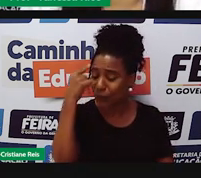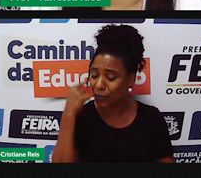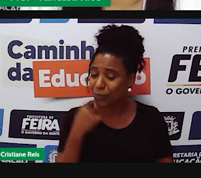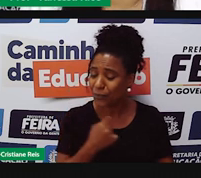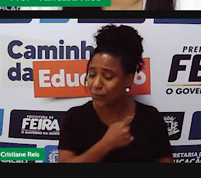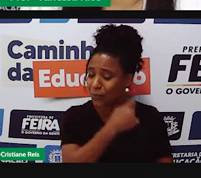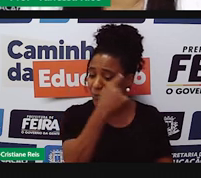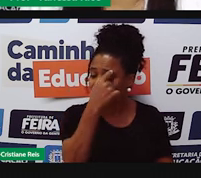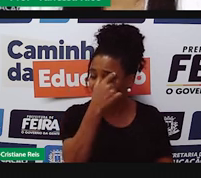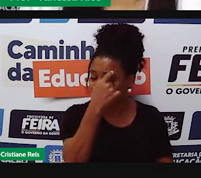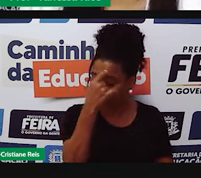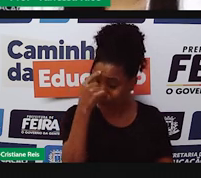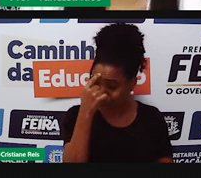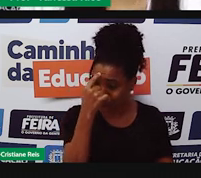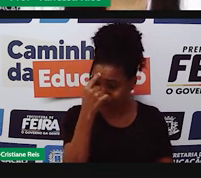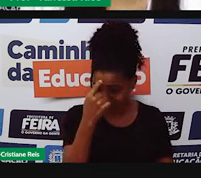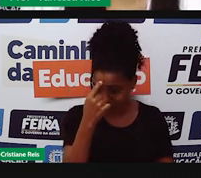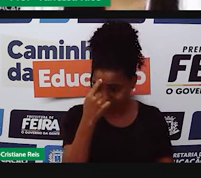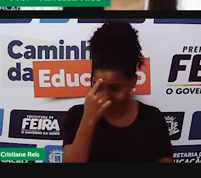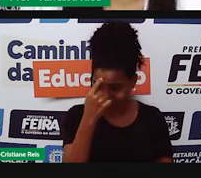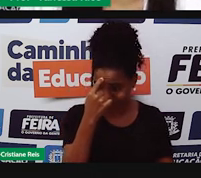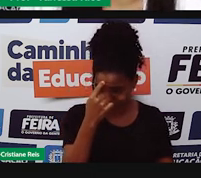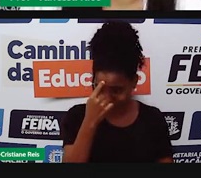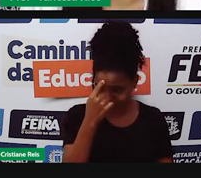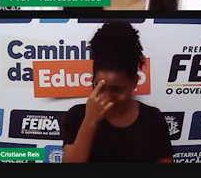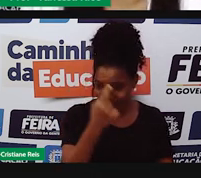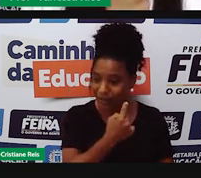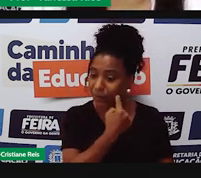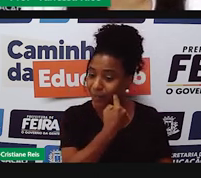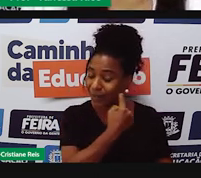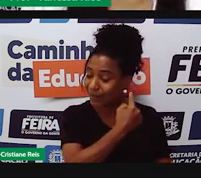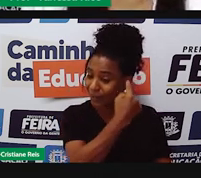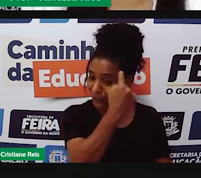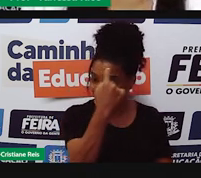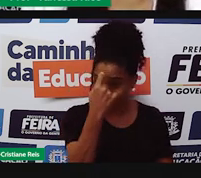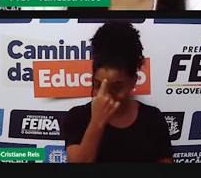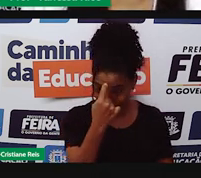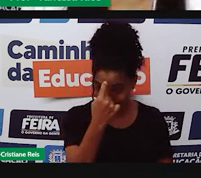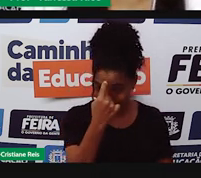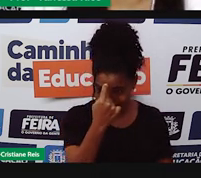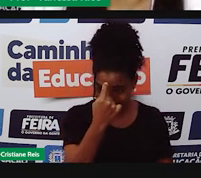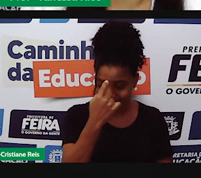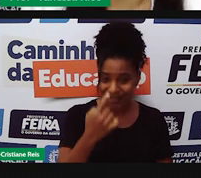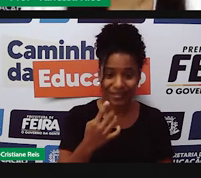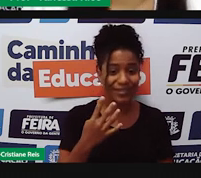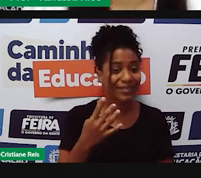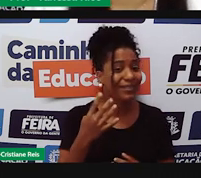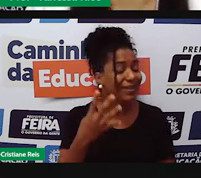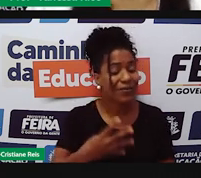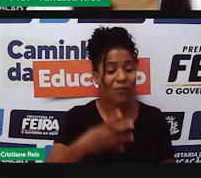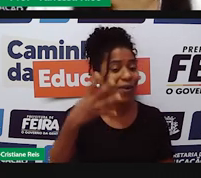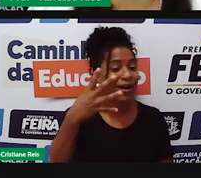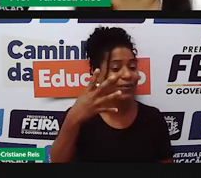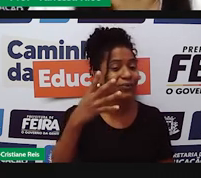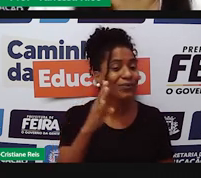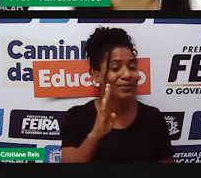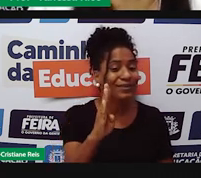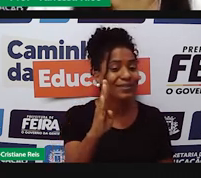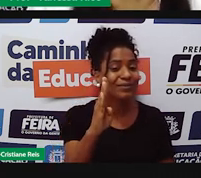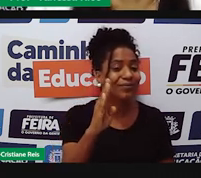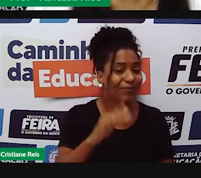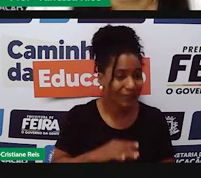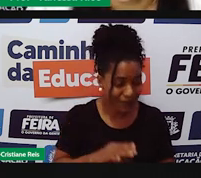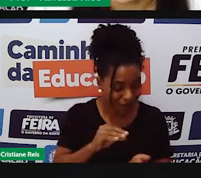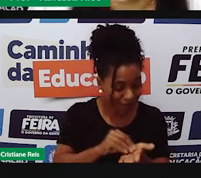for observar aqui de 40 até chegar em 60, que é quando completará a nova hora, não é? São